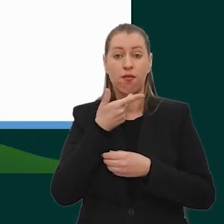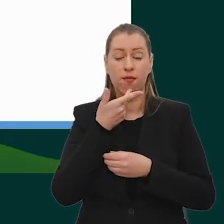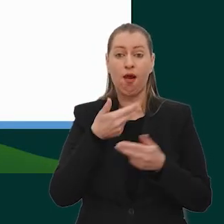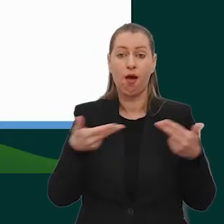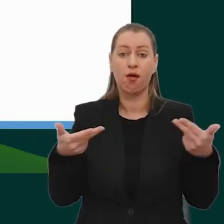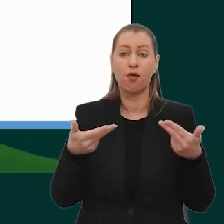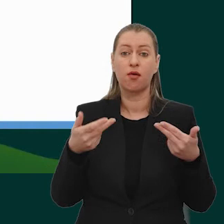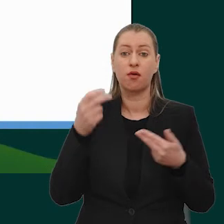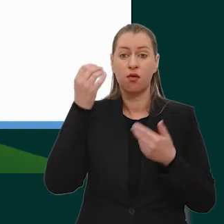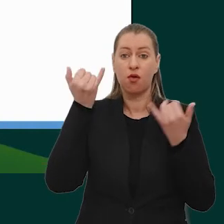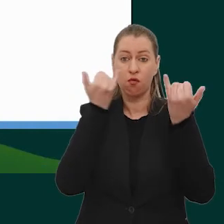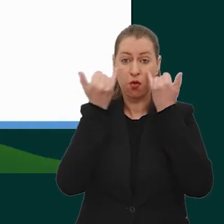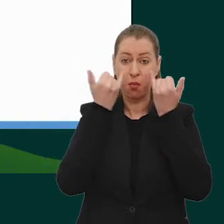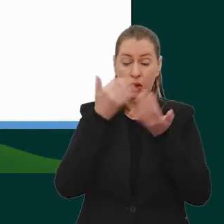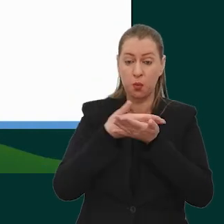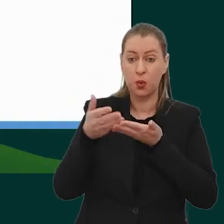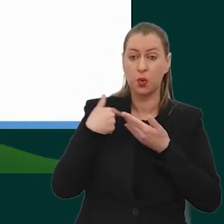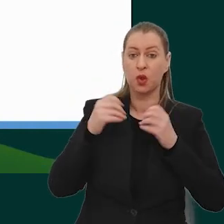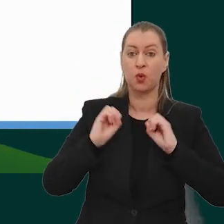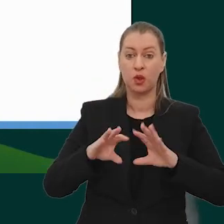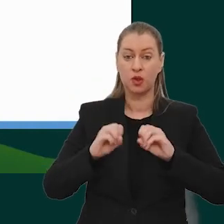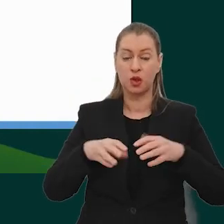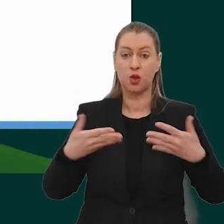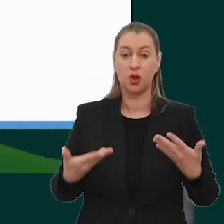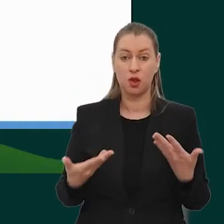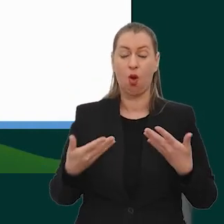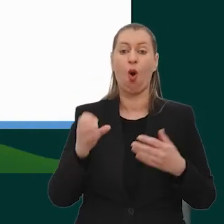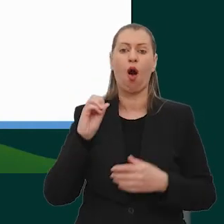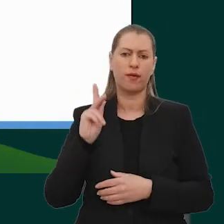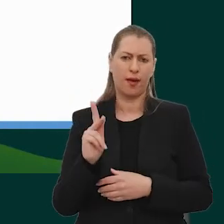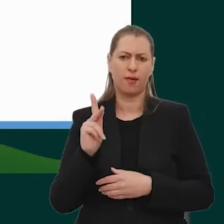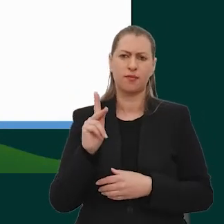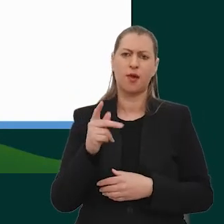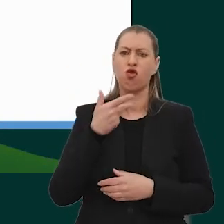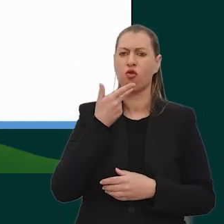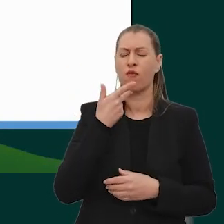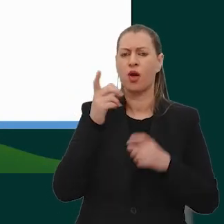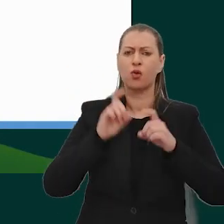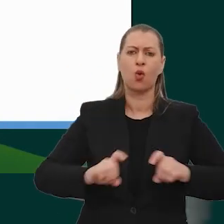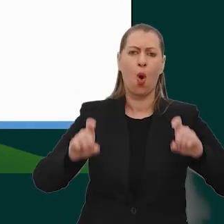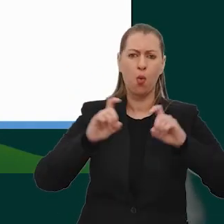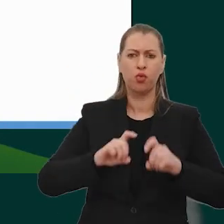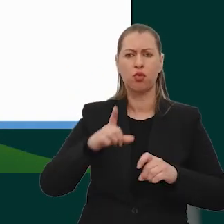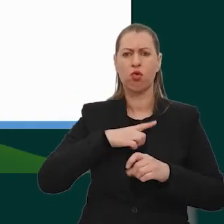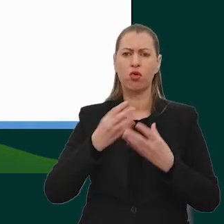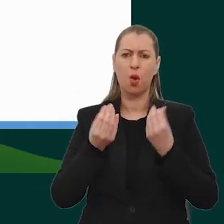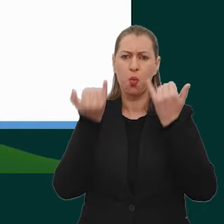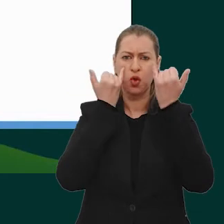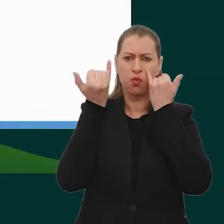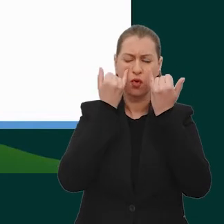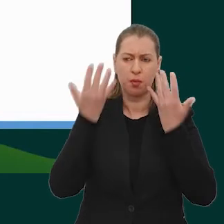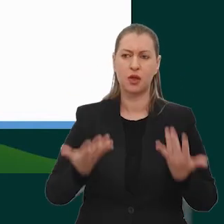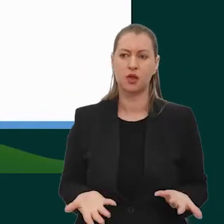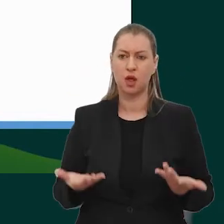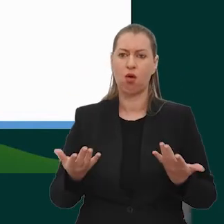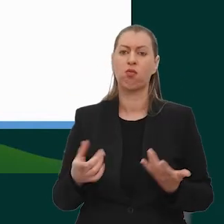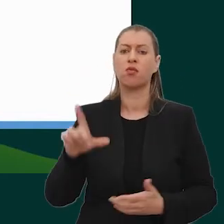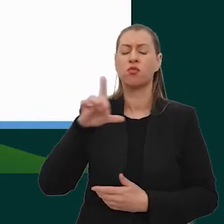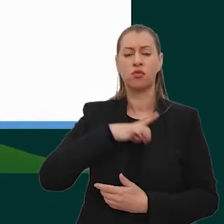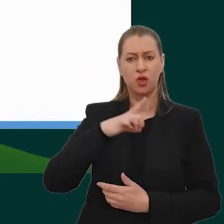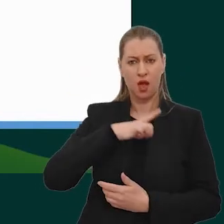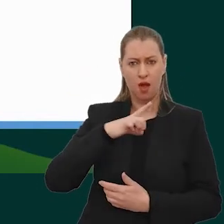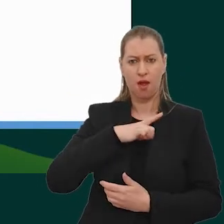algumas informações a partir do que eu ensino. Então, estou dizendo para o computador que eu tenho muitas informações, que eu